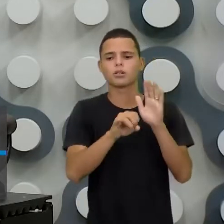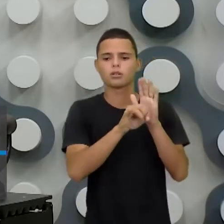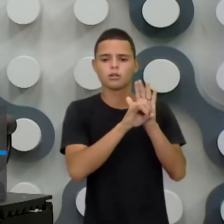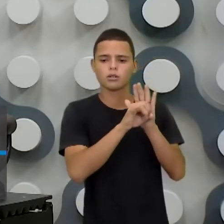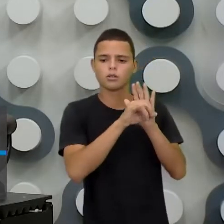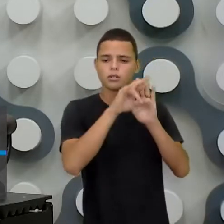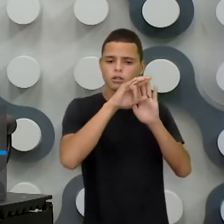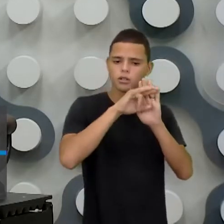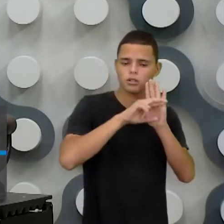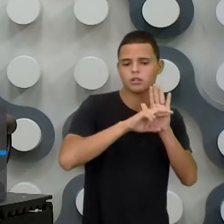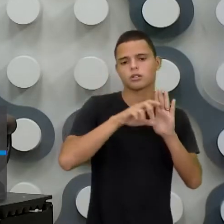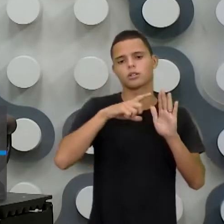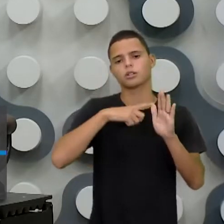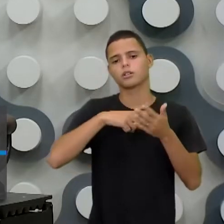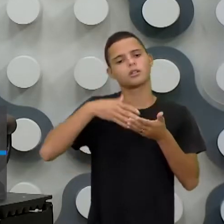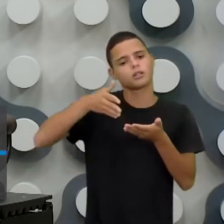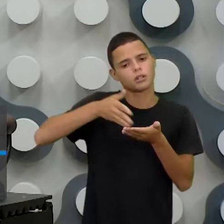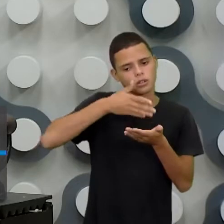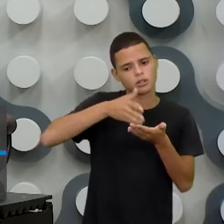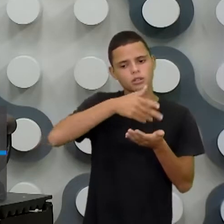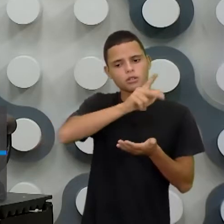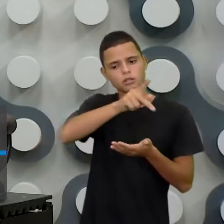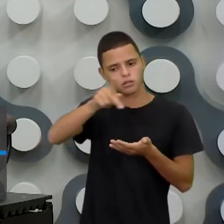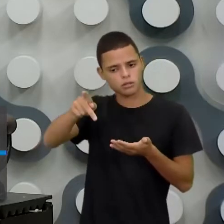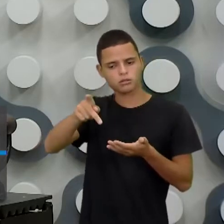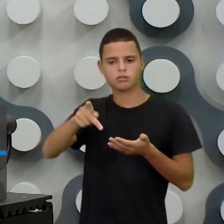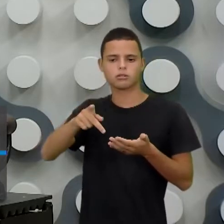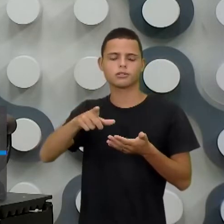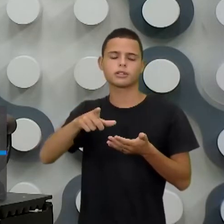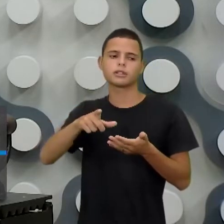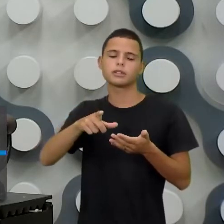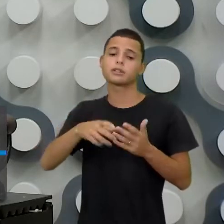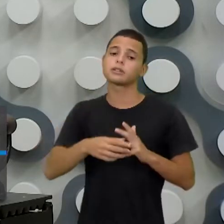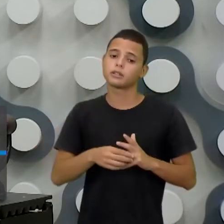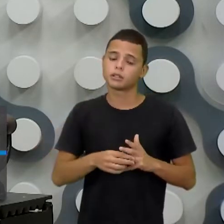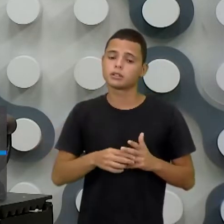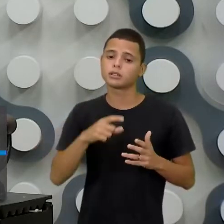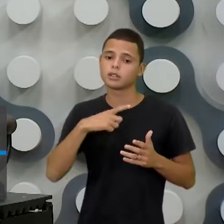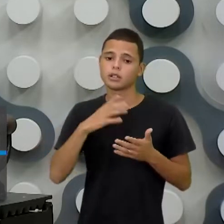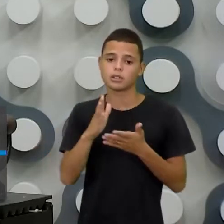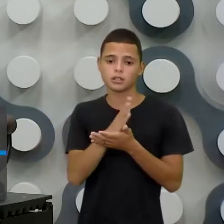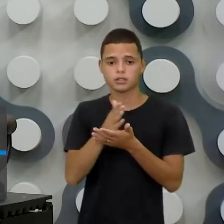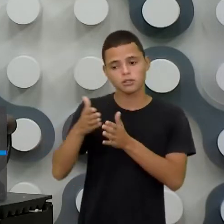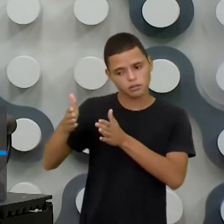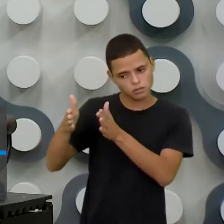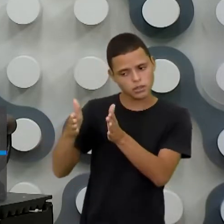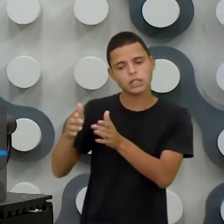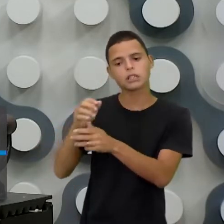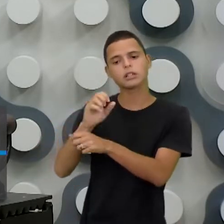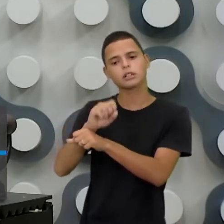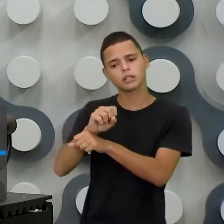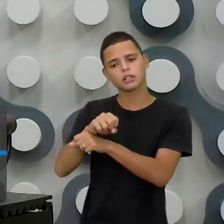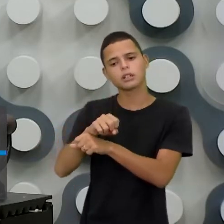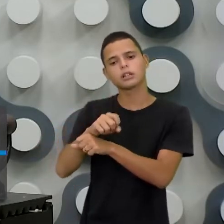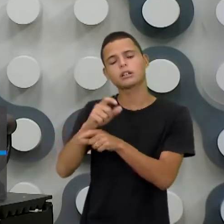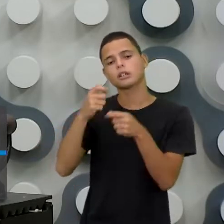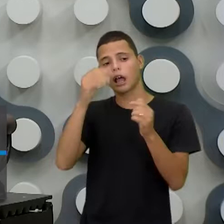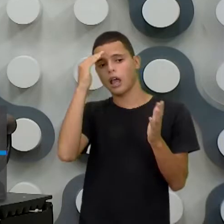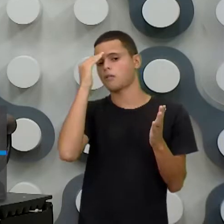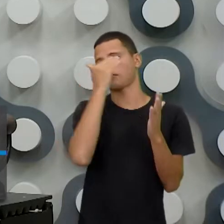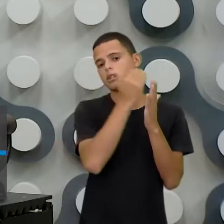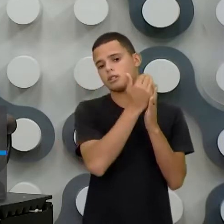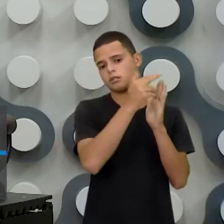os livros, né, os livros didáticos, enfim. Então, há momentos que nós temos sim que priorizar a norma